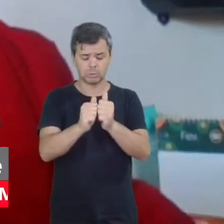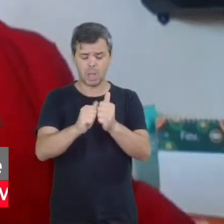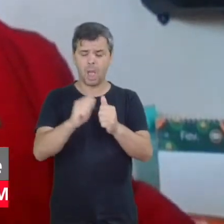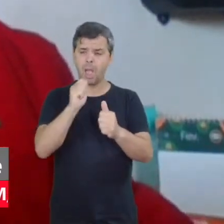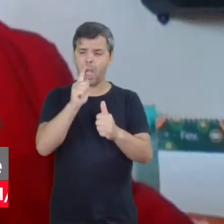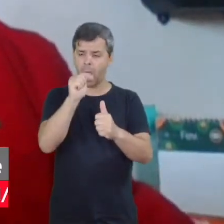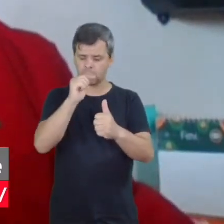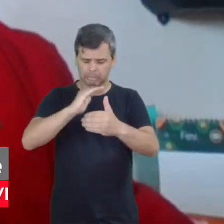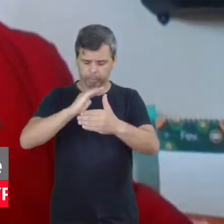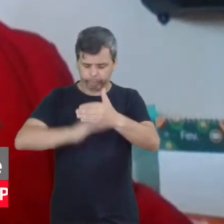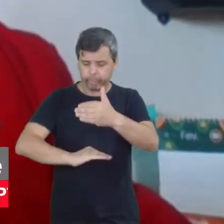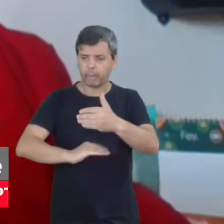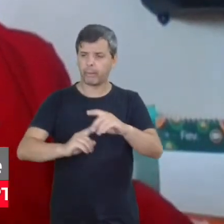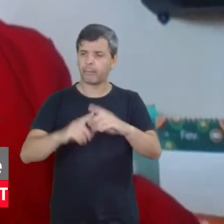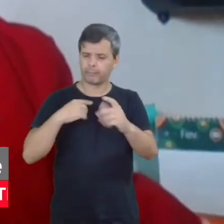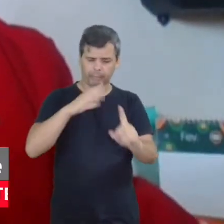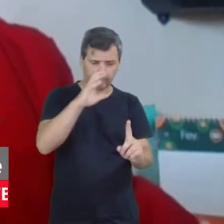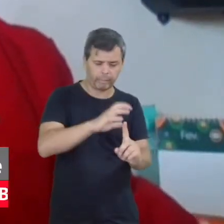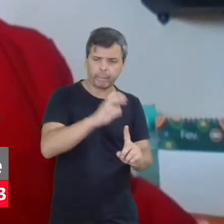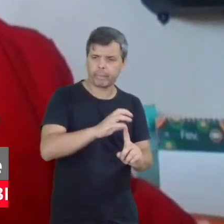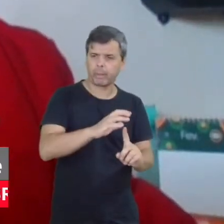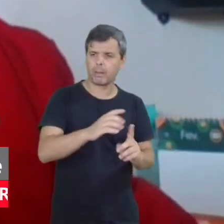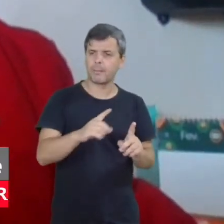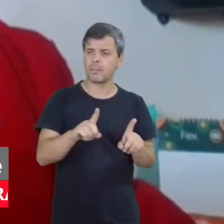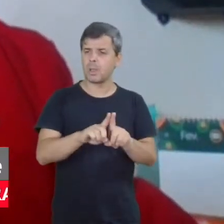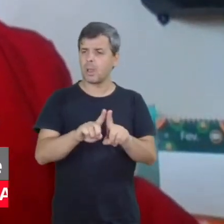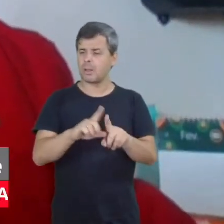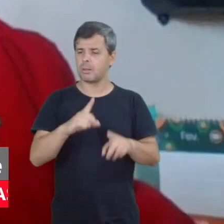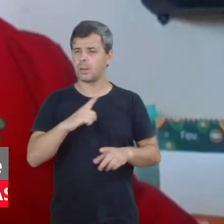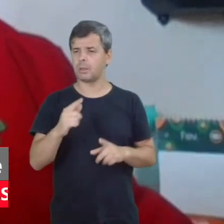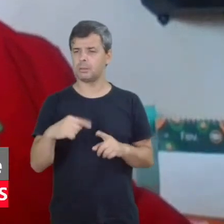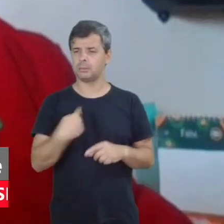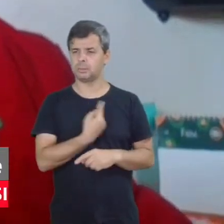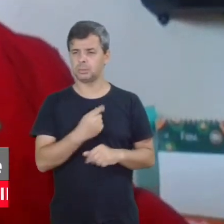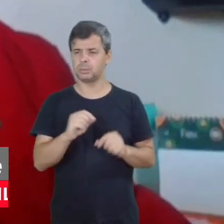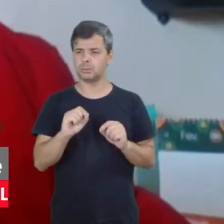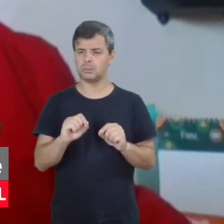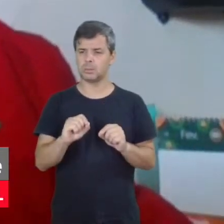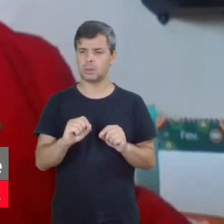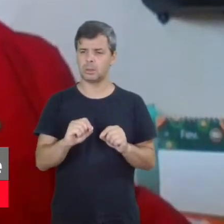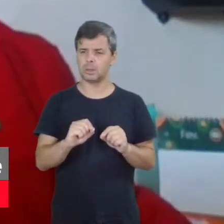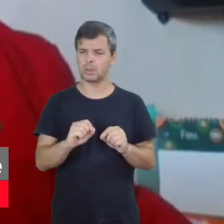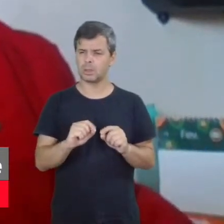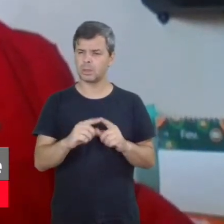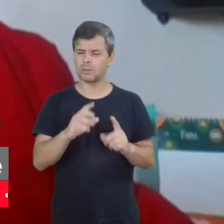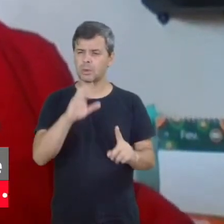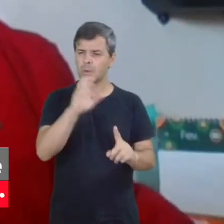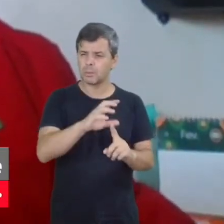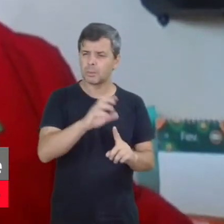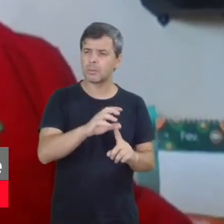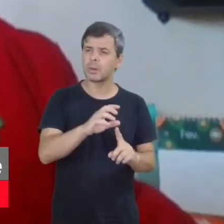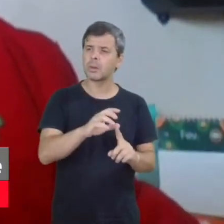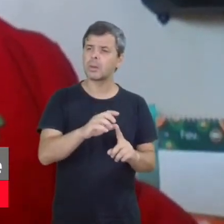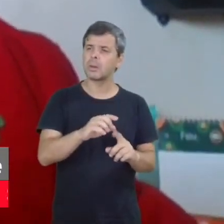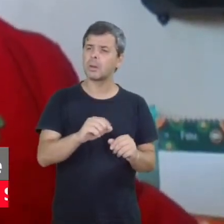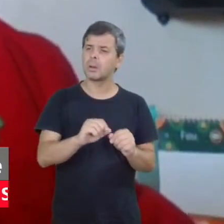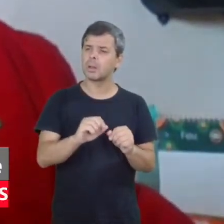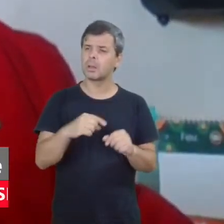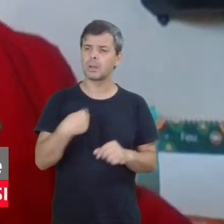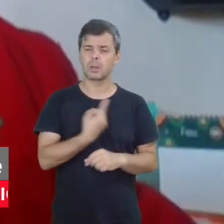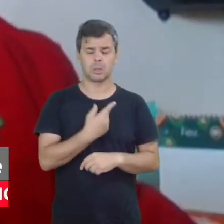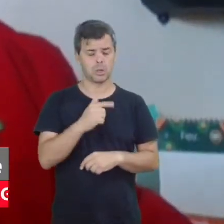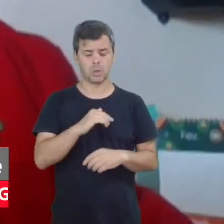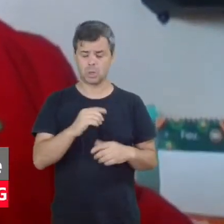nossas cooperativas que foram atingidas. Tem silos, né, que nós temos parte do arroz que já tinha sido colhido, que ainda